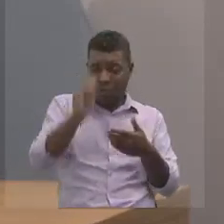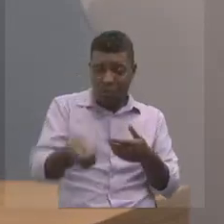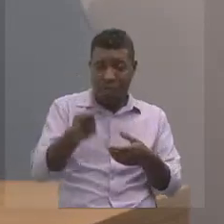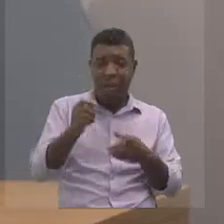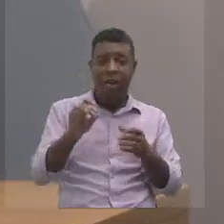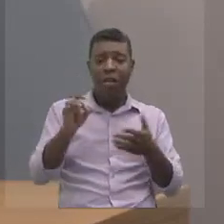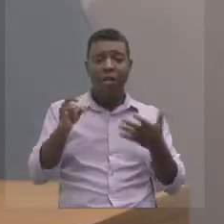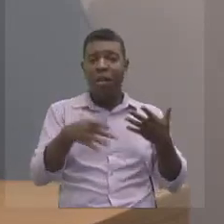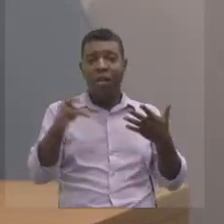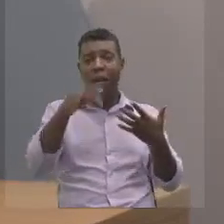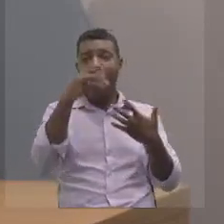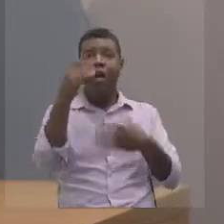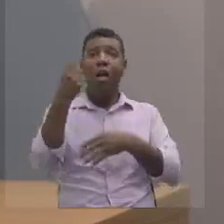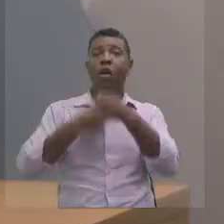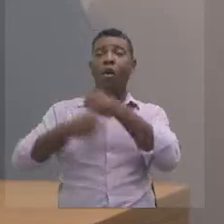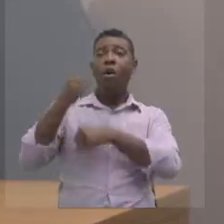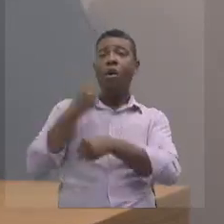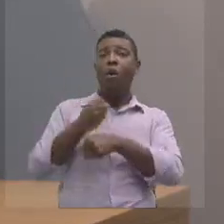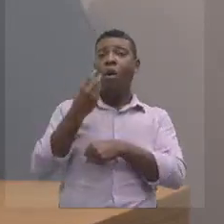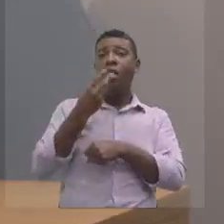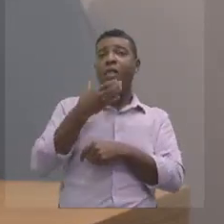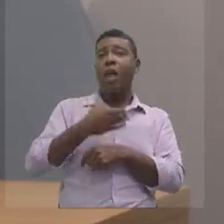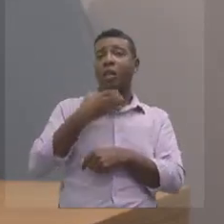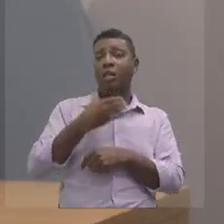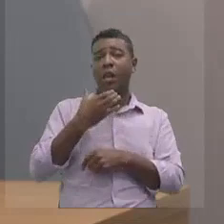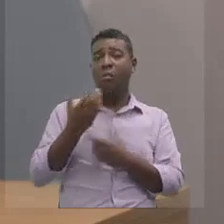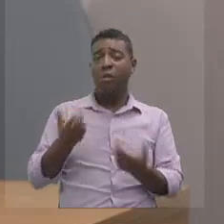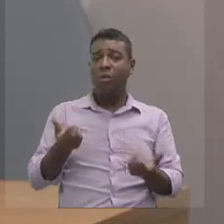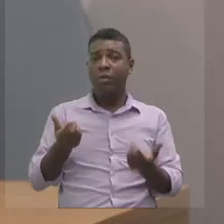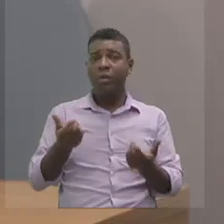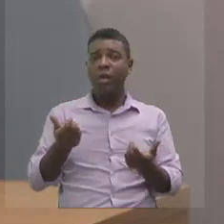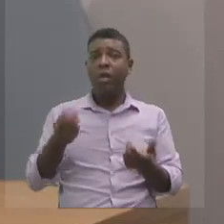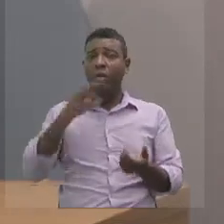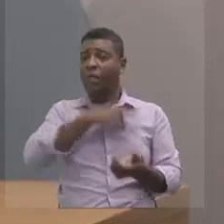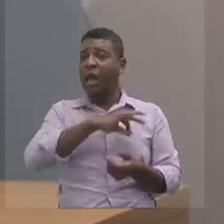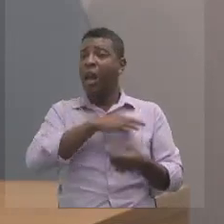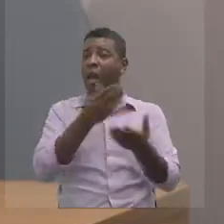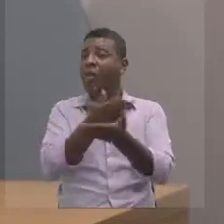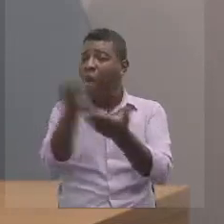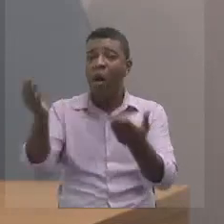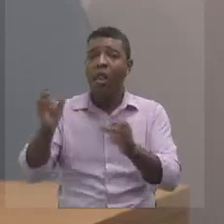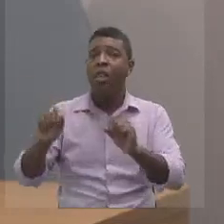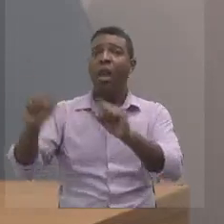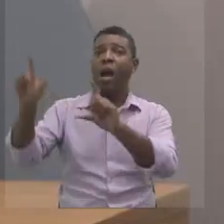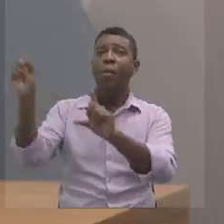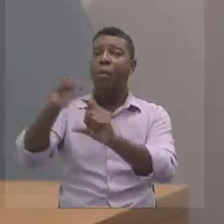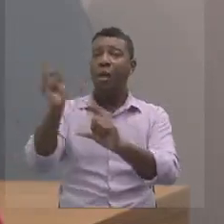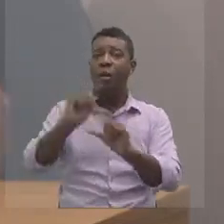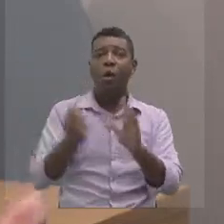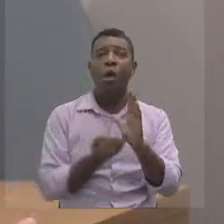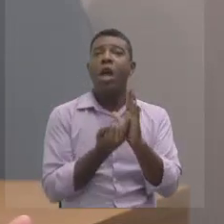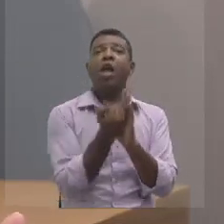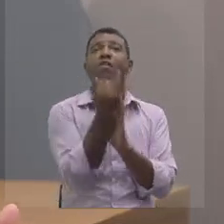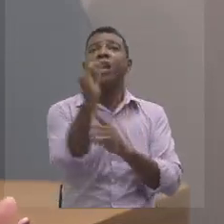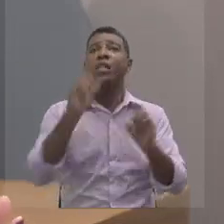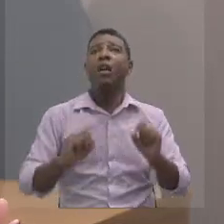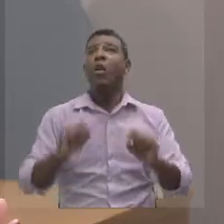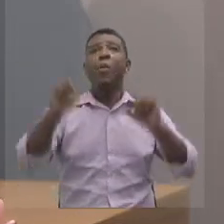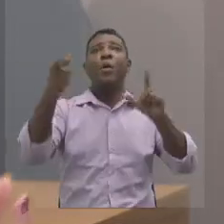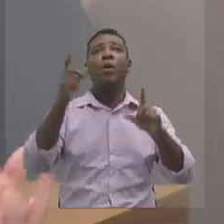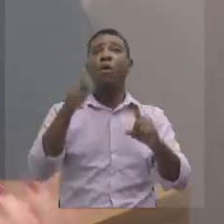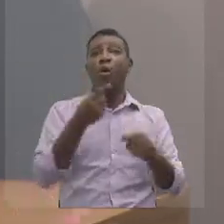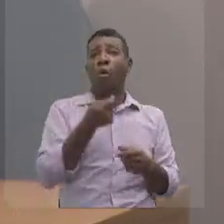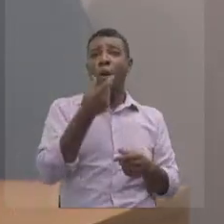o salário das pessoas não Aumentou a renda das pessoas Não aumentou não teve essa inflação que justificasse quase 200%